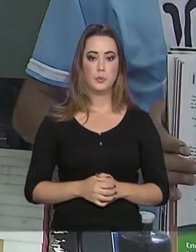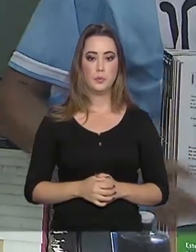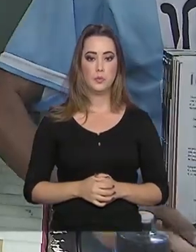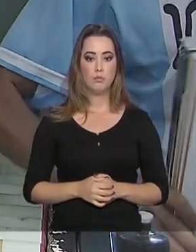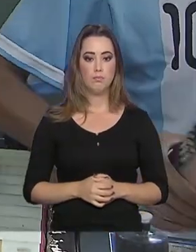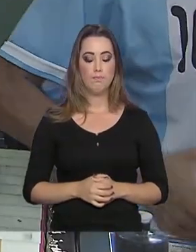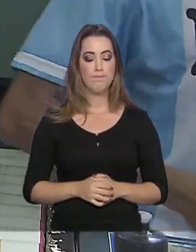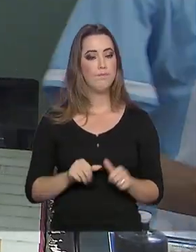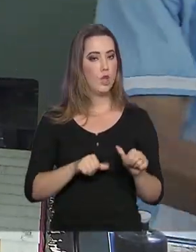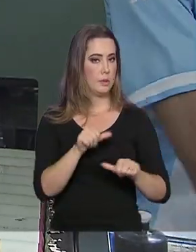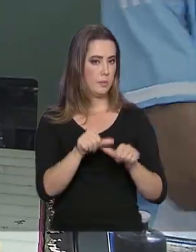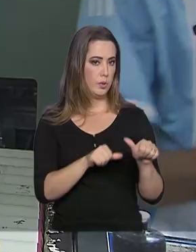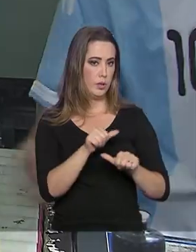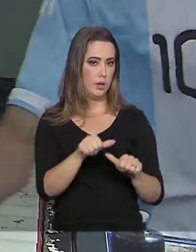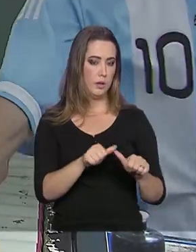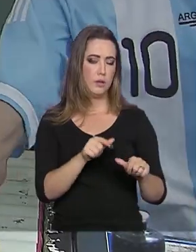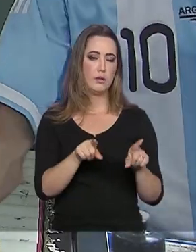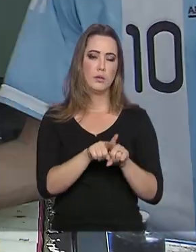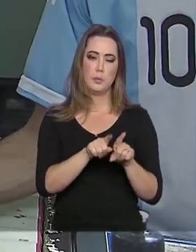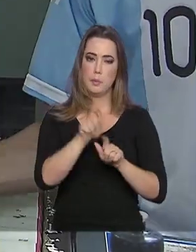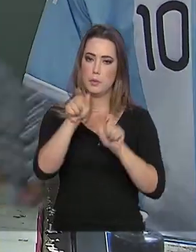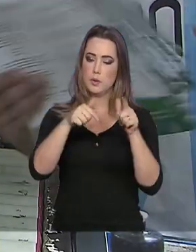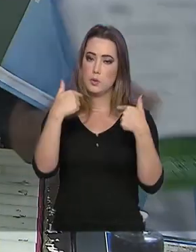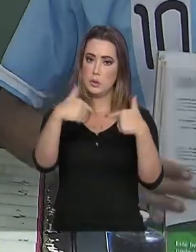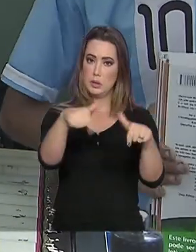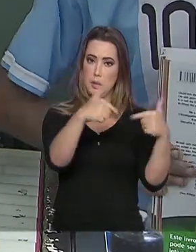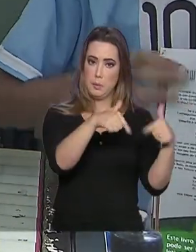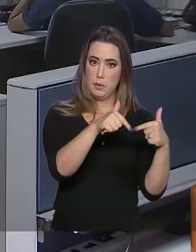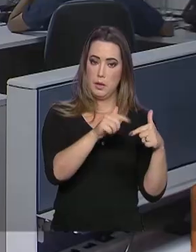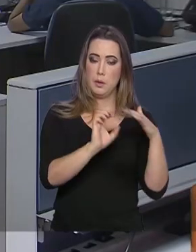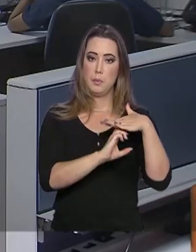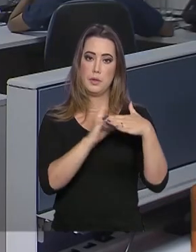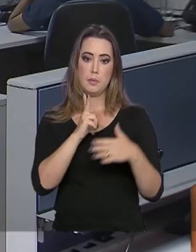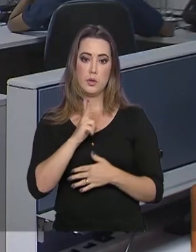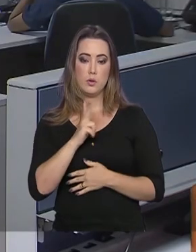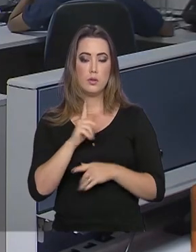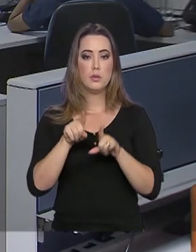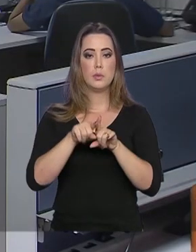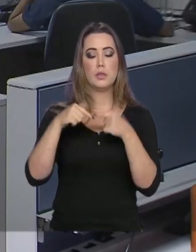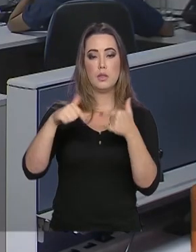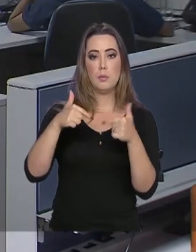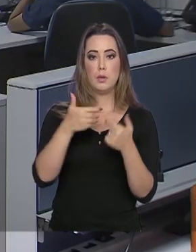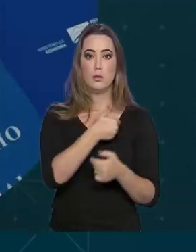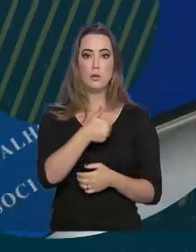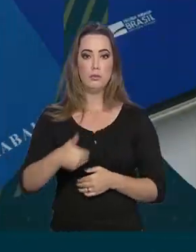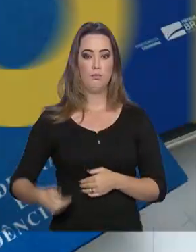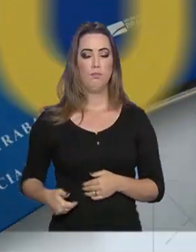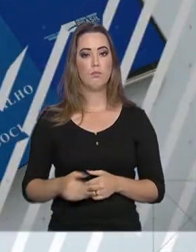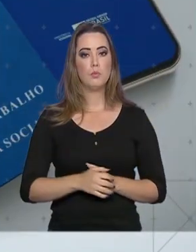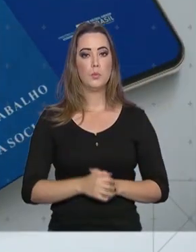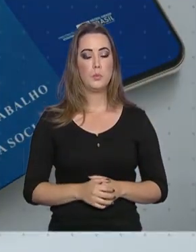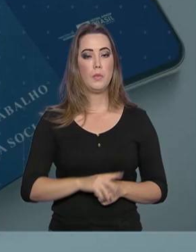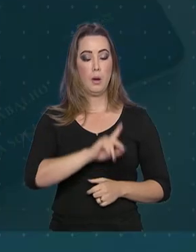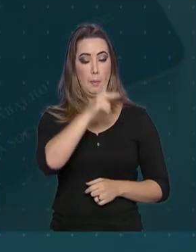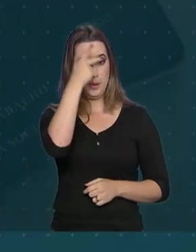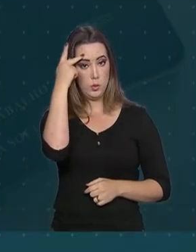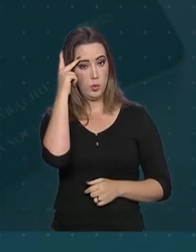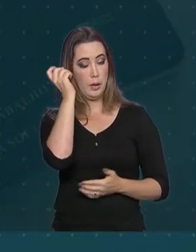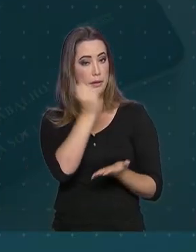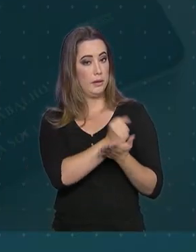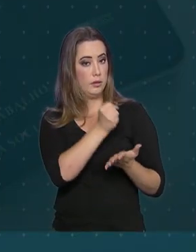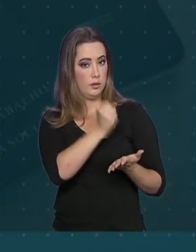As mudanças atingem trabalhadores da iniciativa privada e servidores públicos. Para quem tem carteira